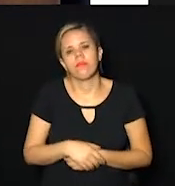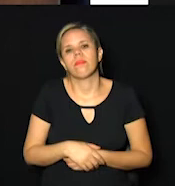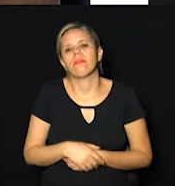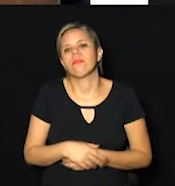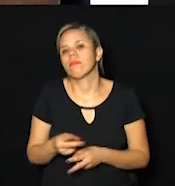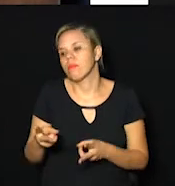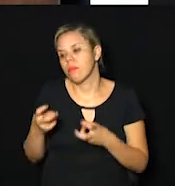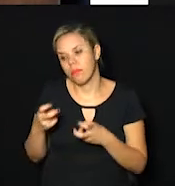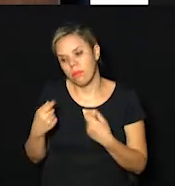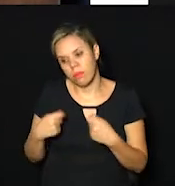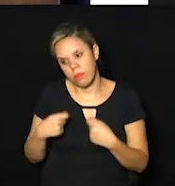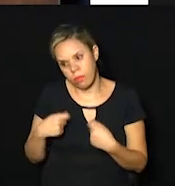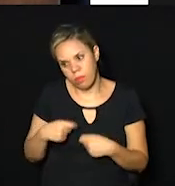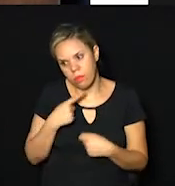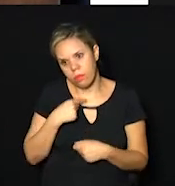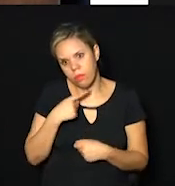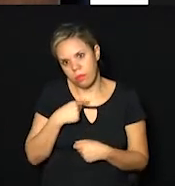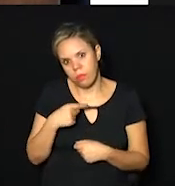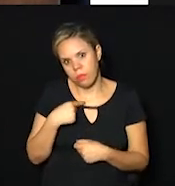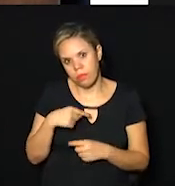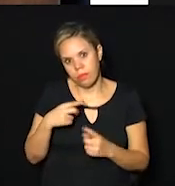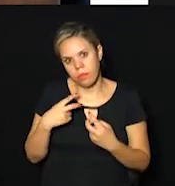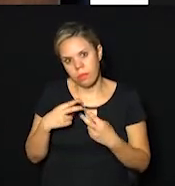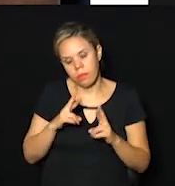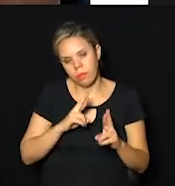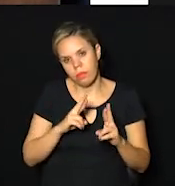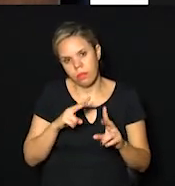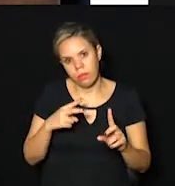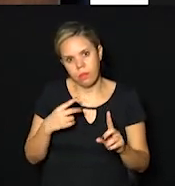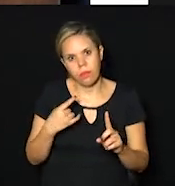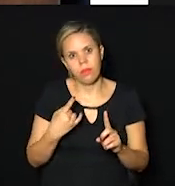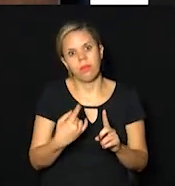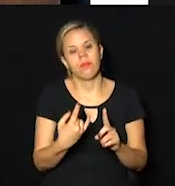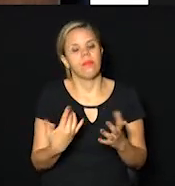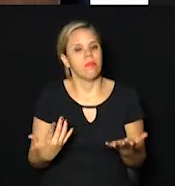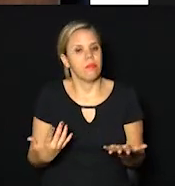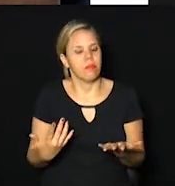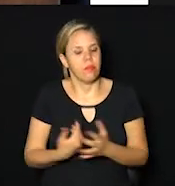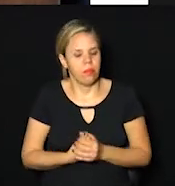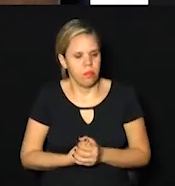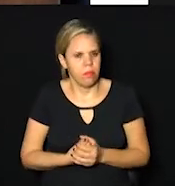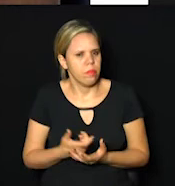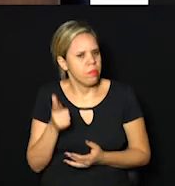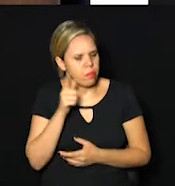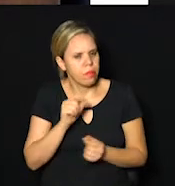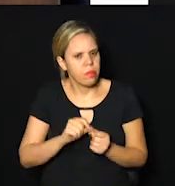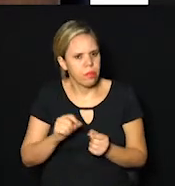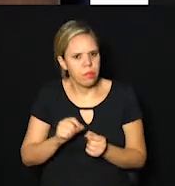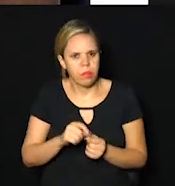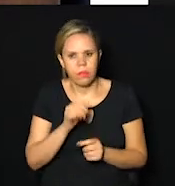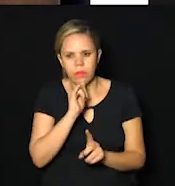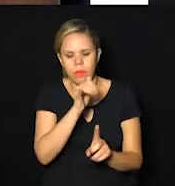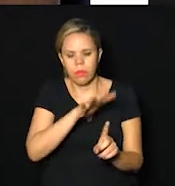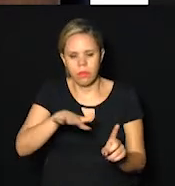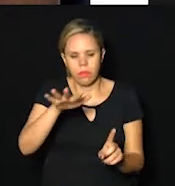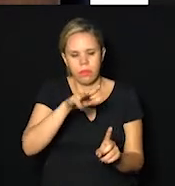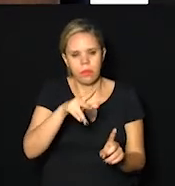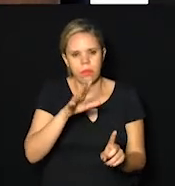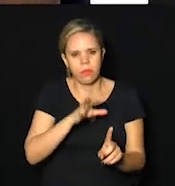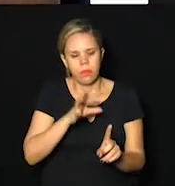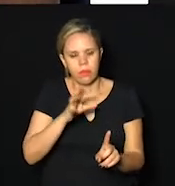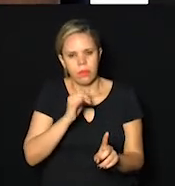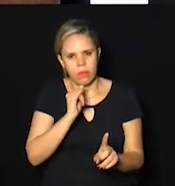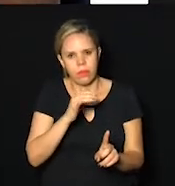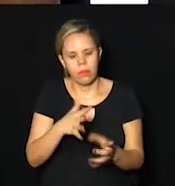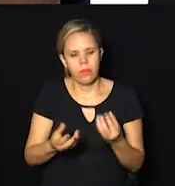das necessidades, dos desejos e das expectativas. Se a gente consegue fazer isso, a gente consegue dizer para ele